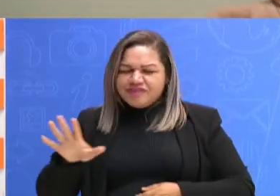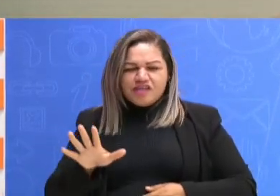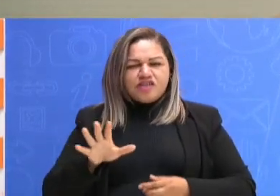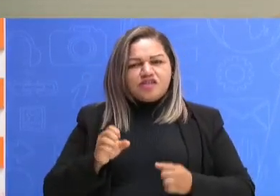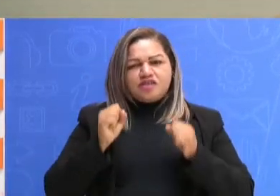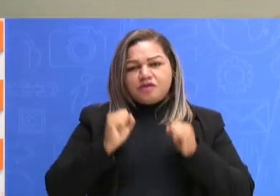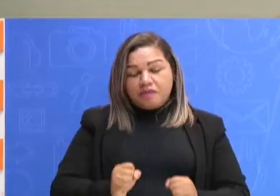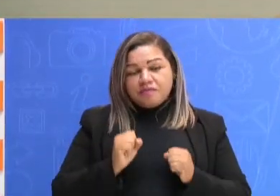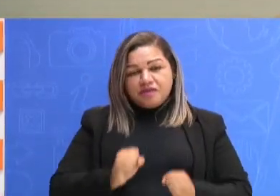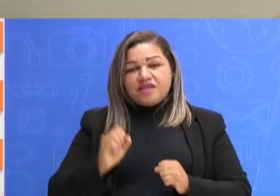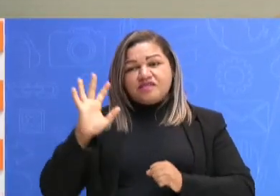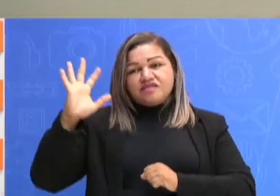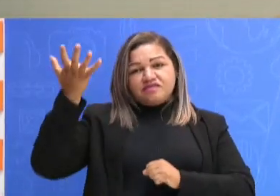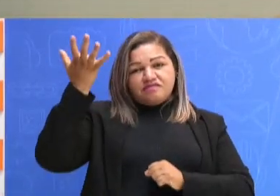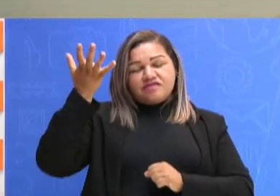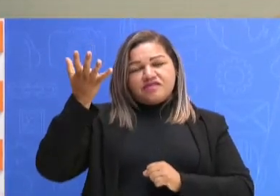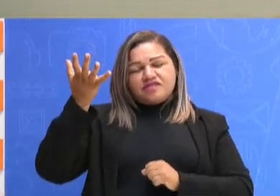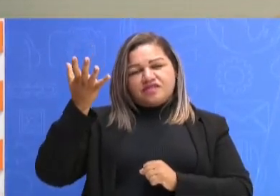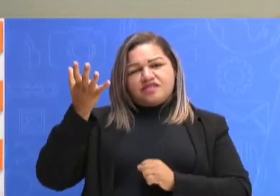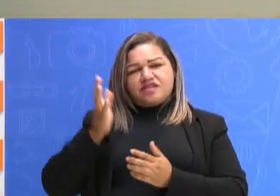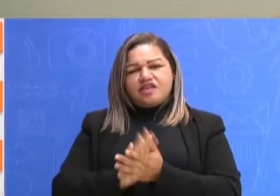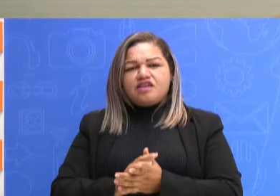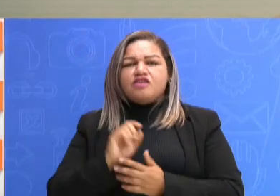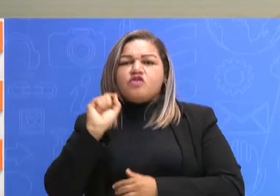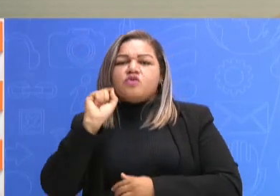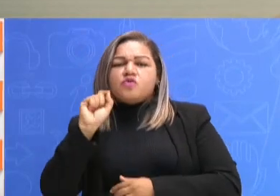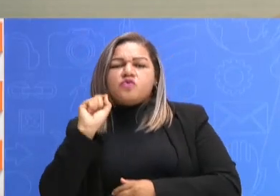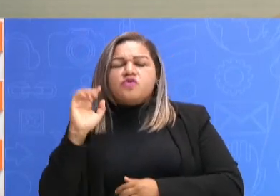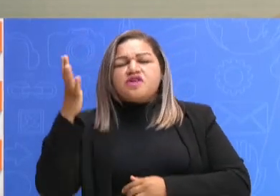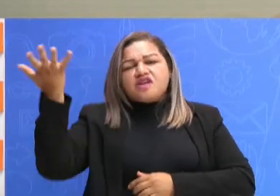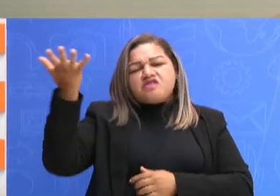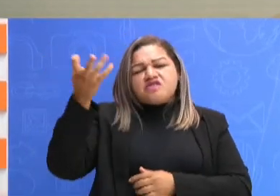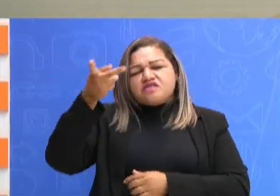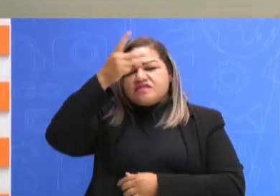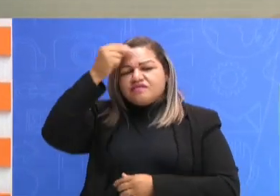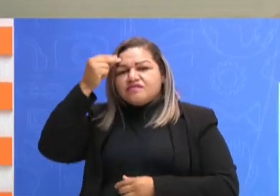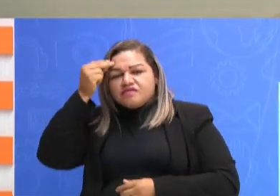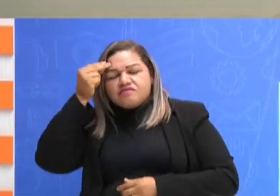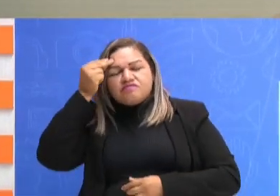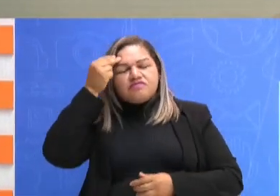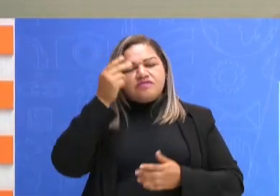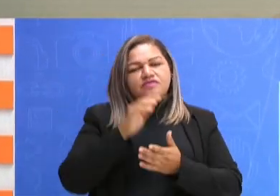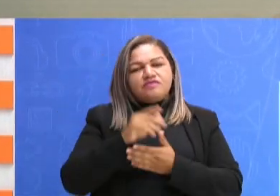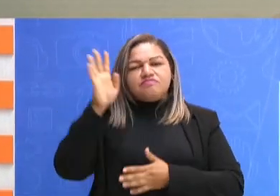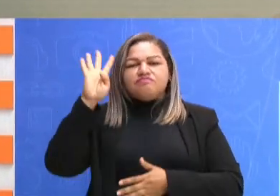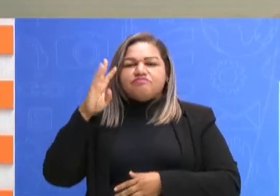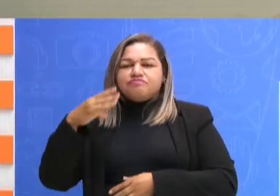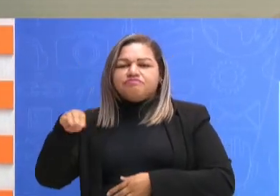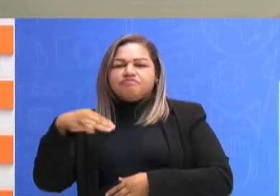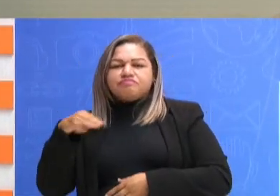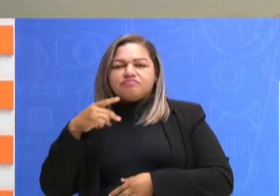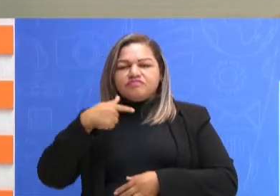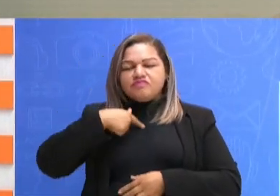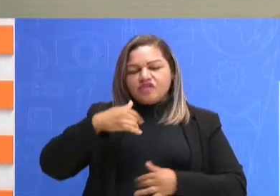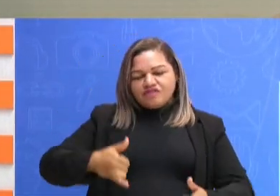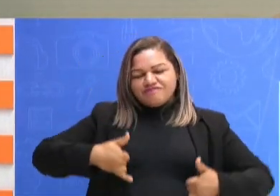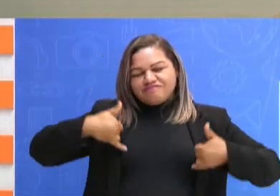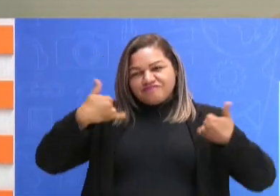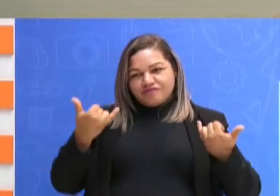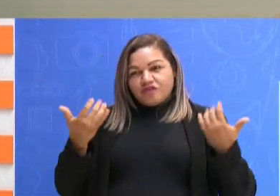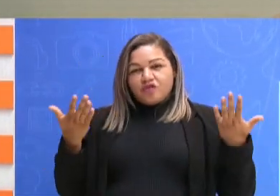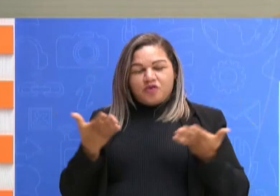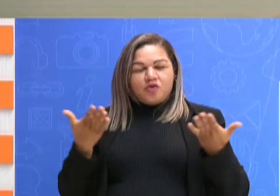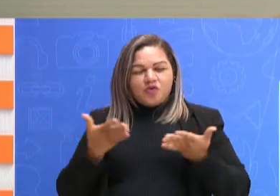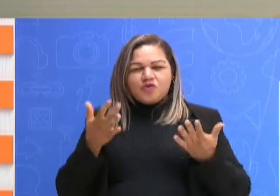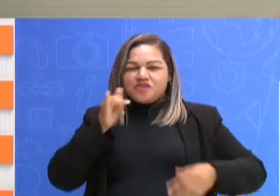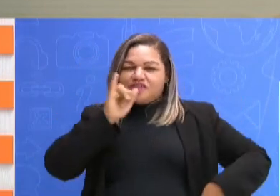pai dela, que ela tanto ama, o que aconteceu com muitos prefeitos. E eu disse a ela que ela sentiria orgulho. E hoje ela diz para mim,